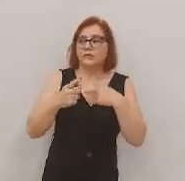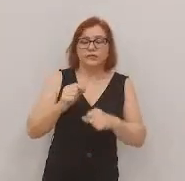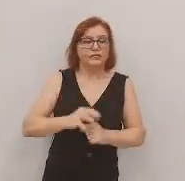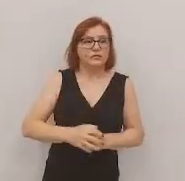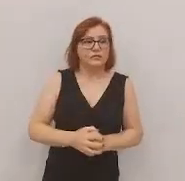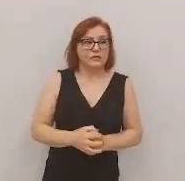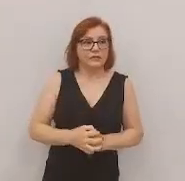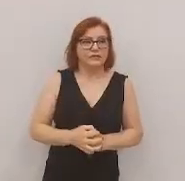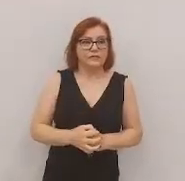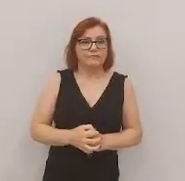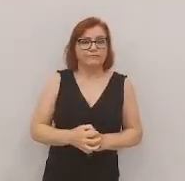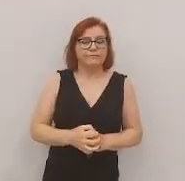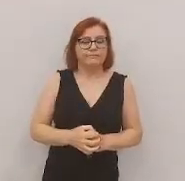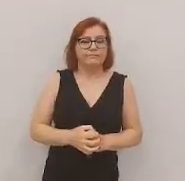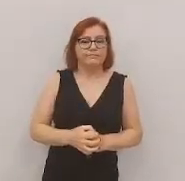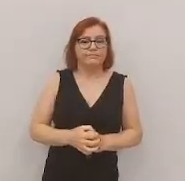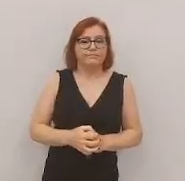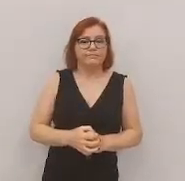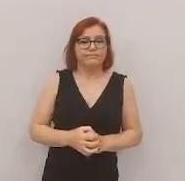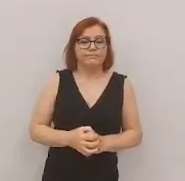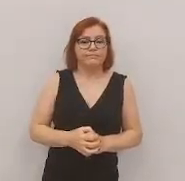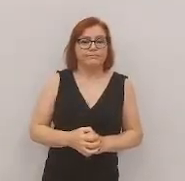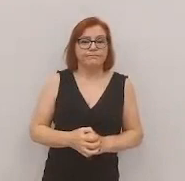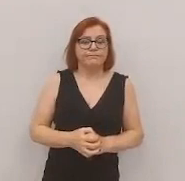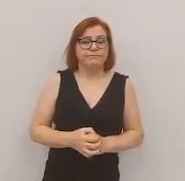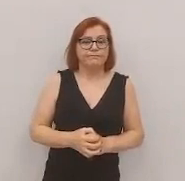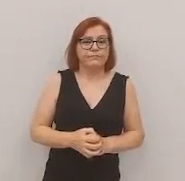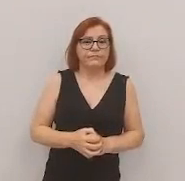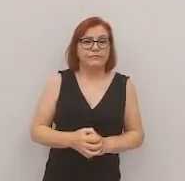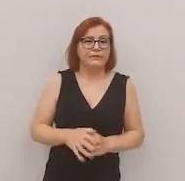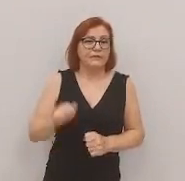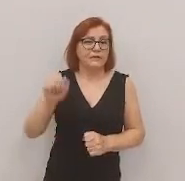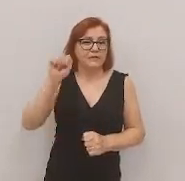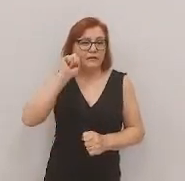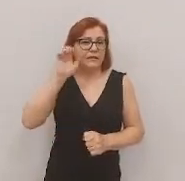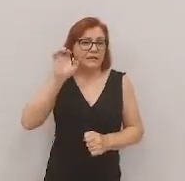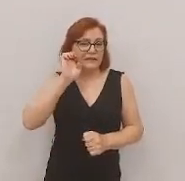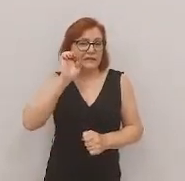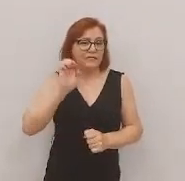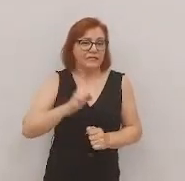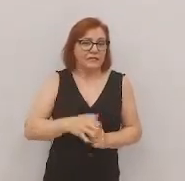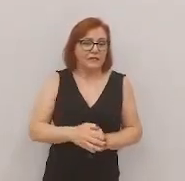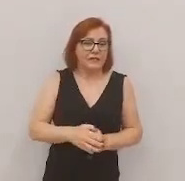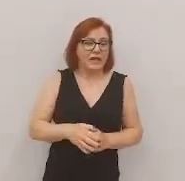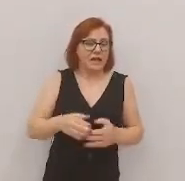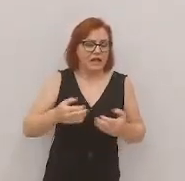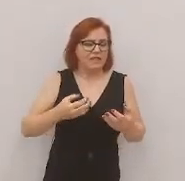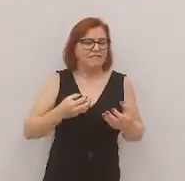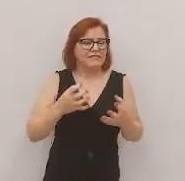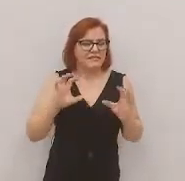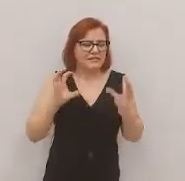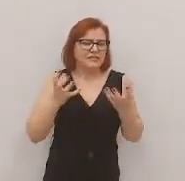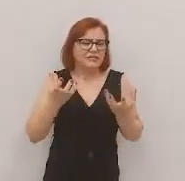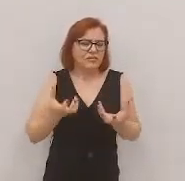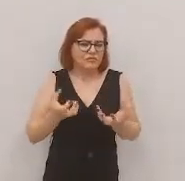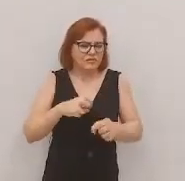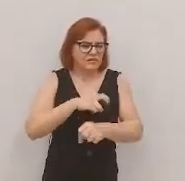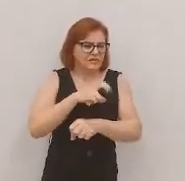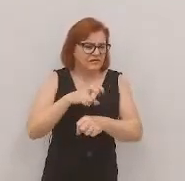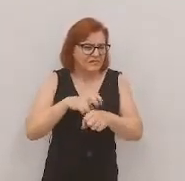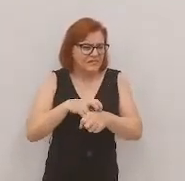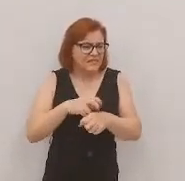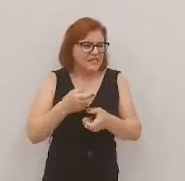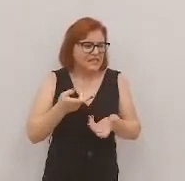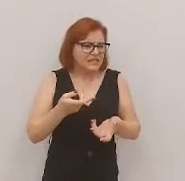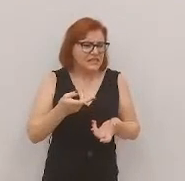Oh, Senhor Jesus. Aquela situação lá de Adão e Eva, tem o conselho do Senhor ali? Tem. É de acordo com a sua